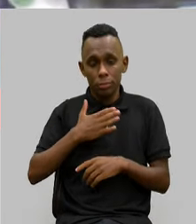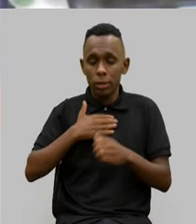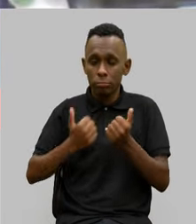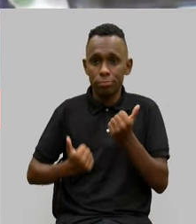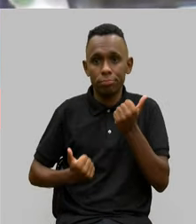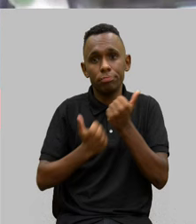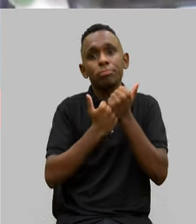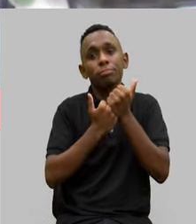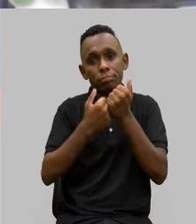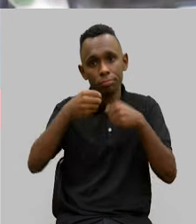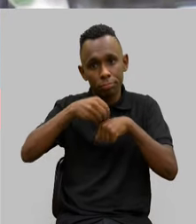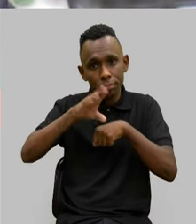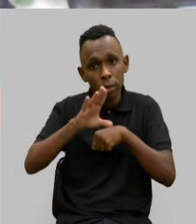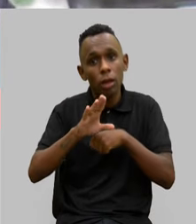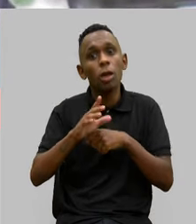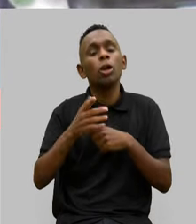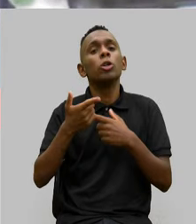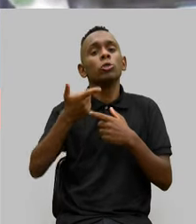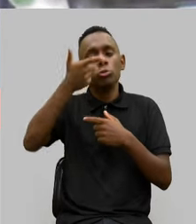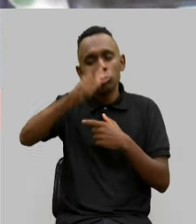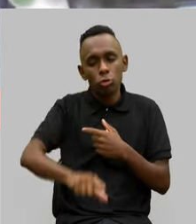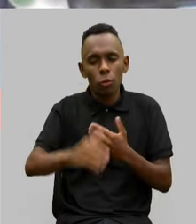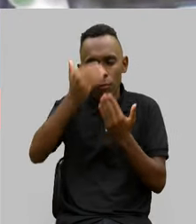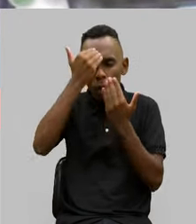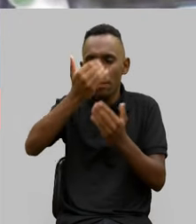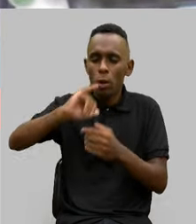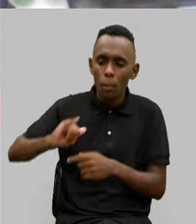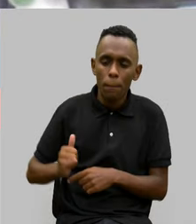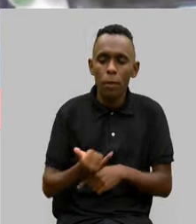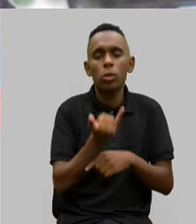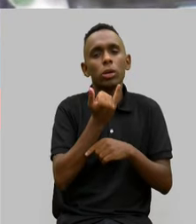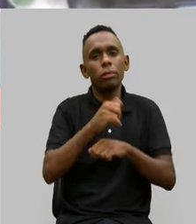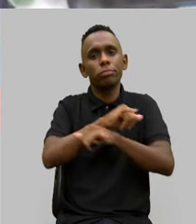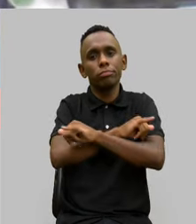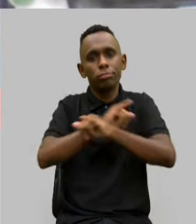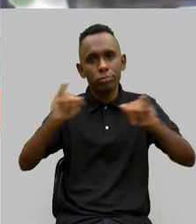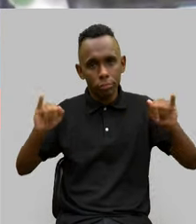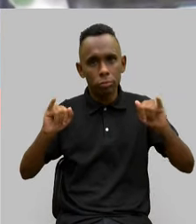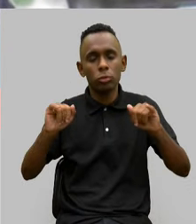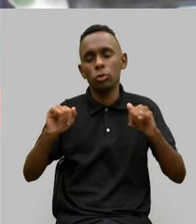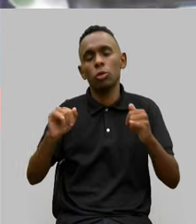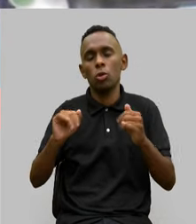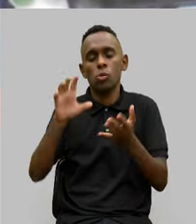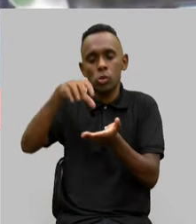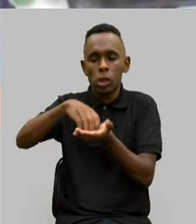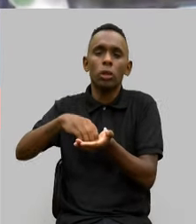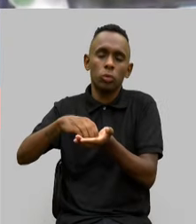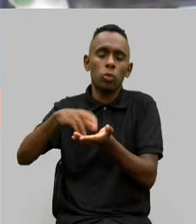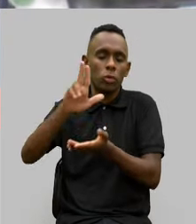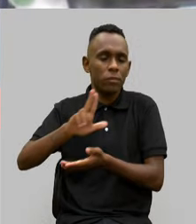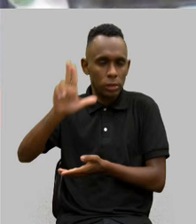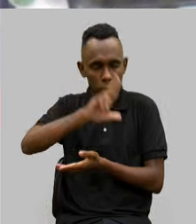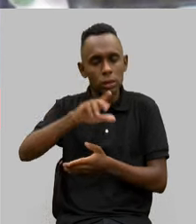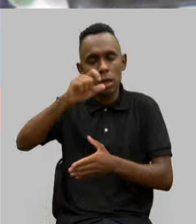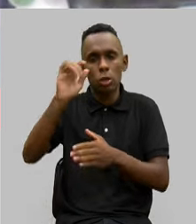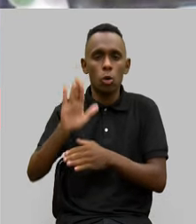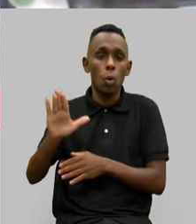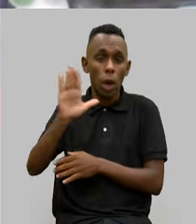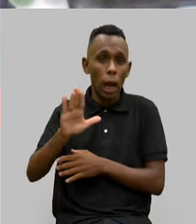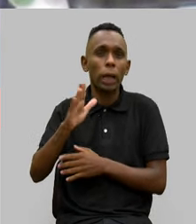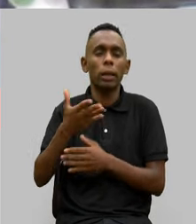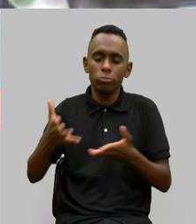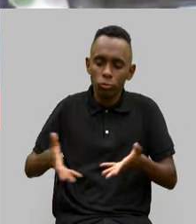contribuição mais uma vez eu agradeço pela oportunidade de divulgar o cannabis UFLA e fomentar o desenvolvimento científico da